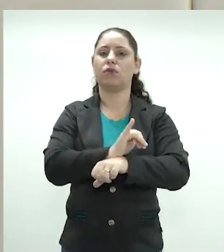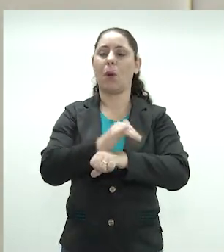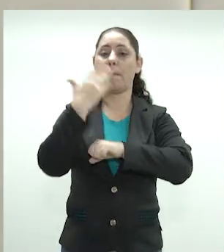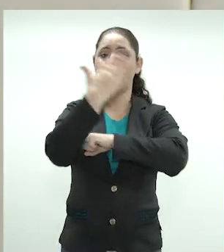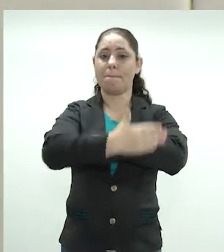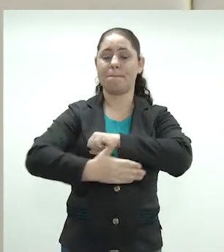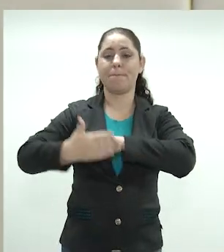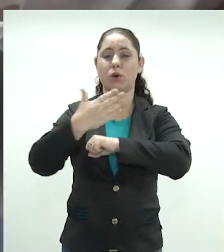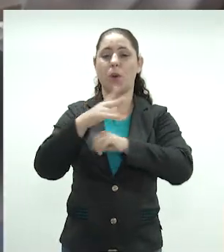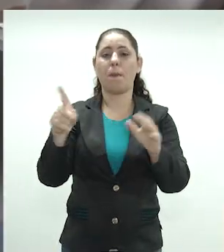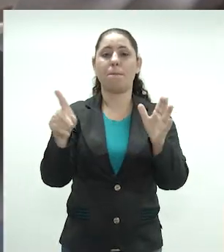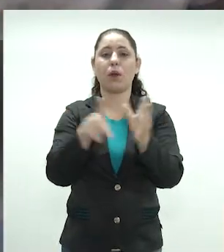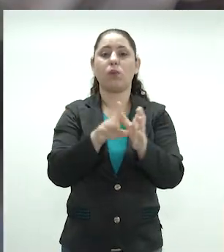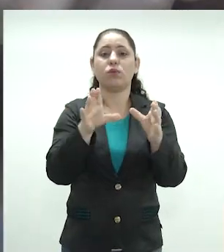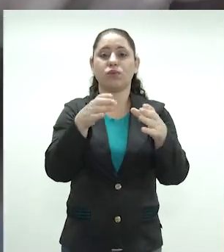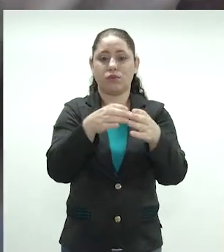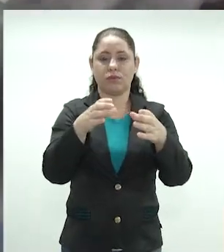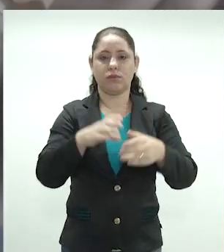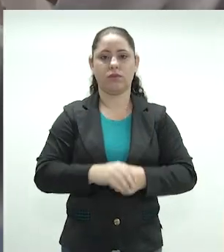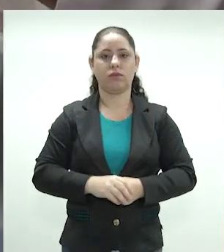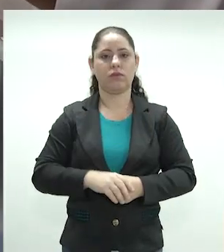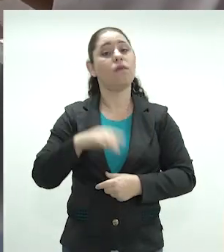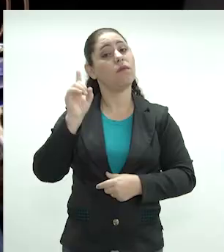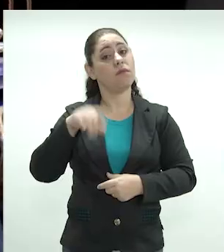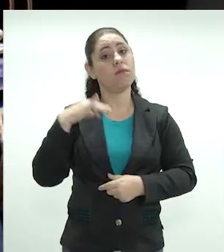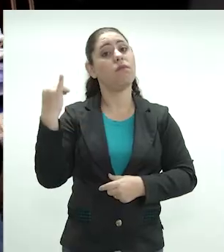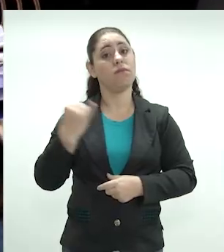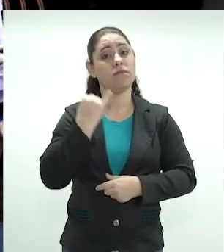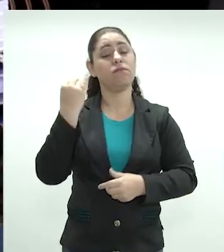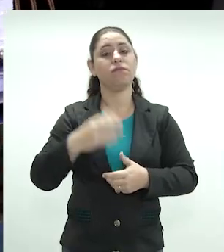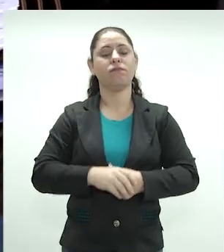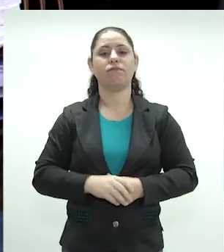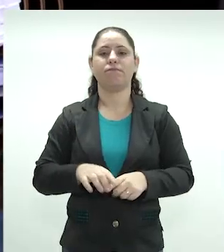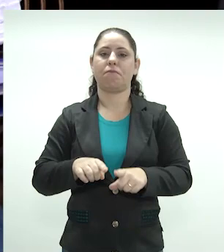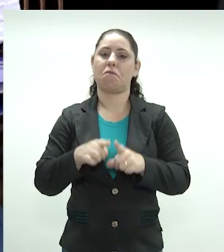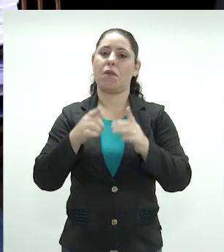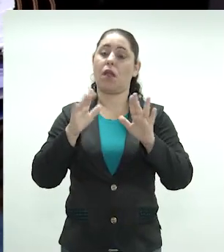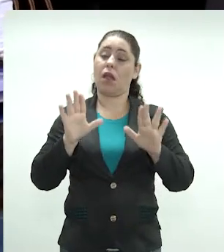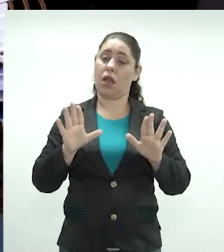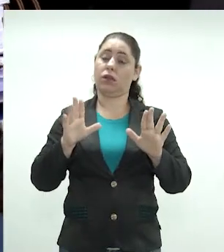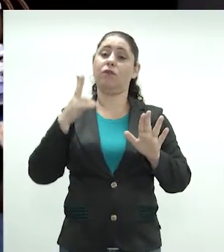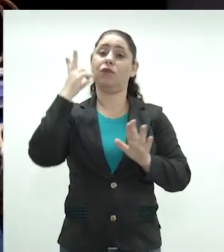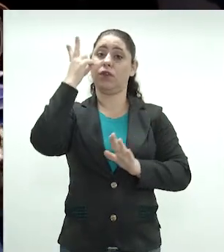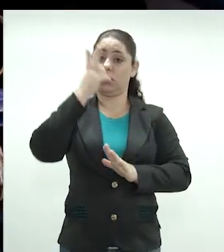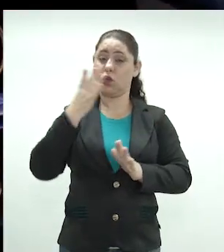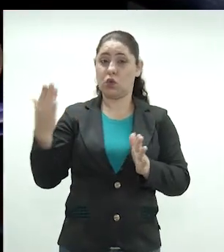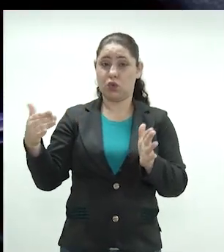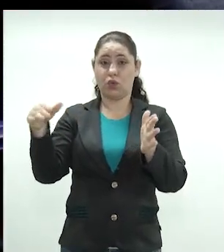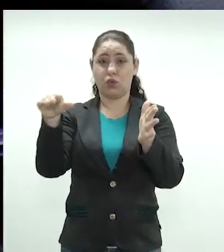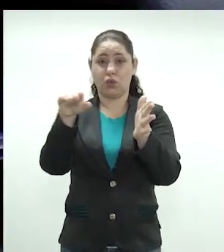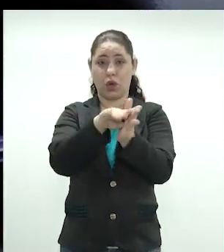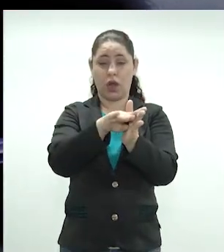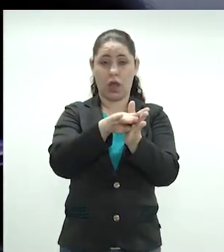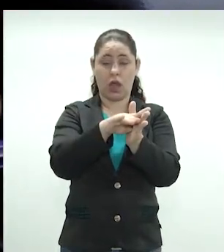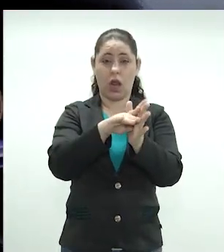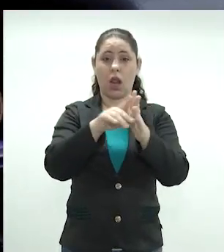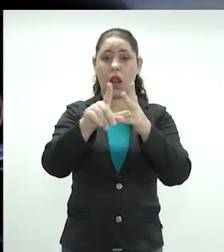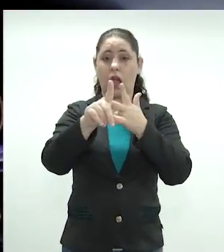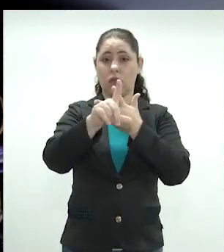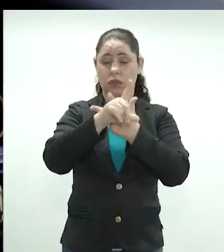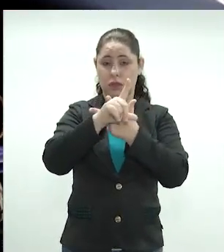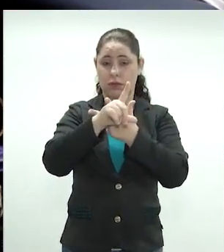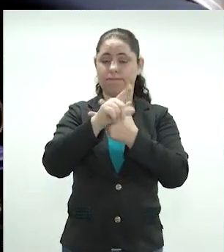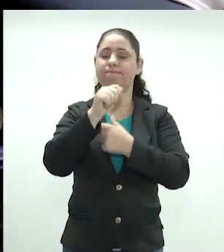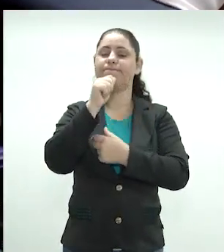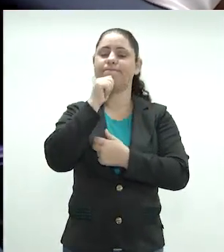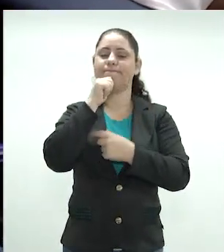de proteção a esse público, o que é importante. No entanto, as vereadoras, ao chegarem nos